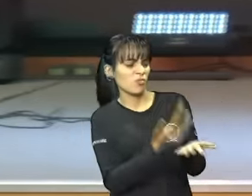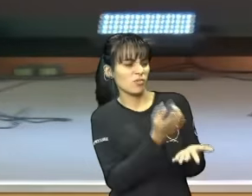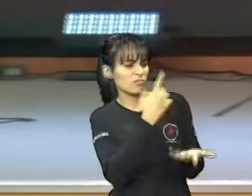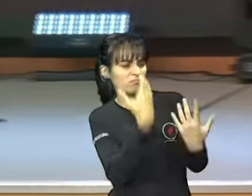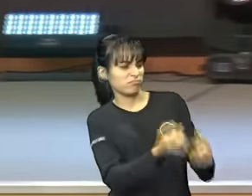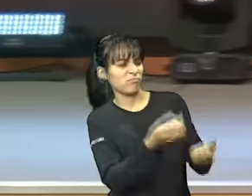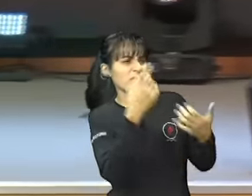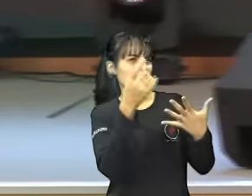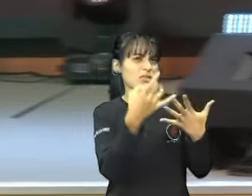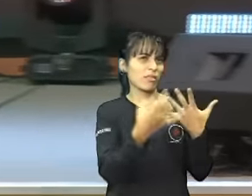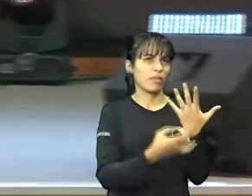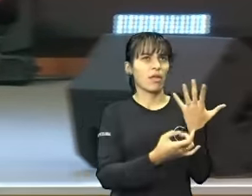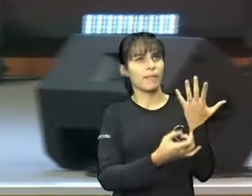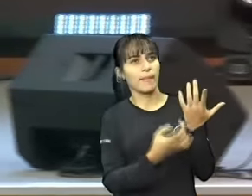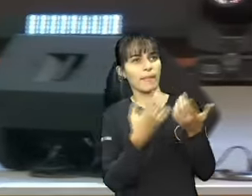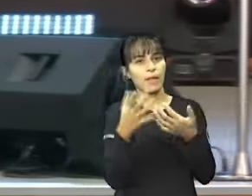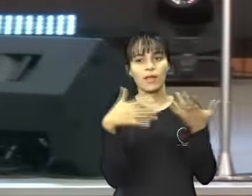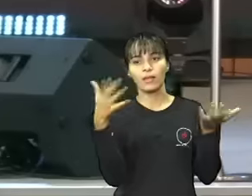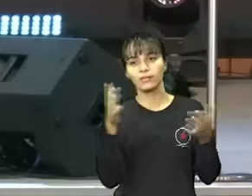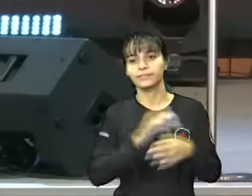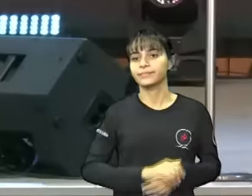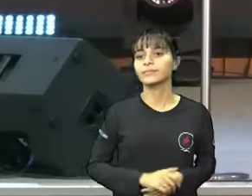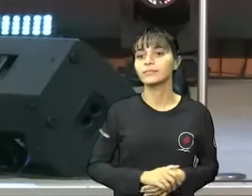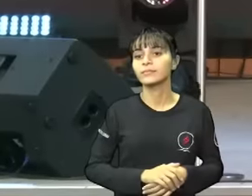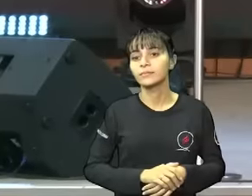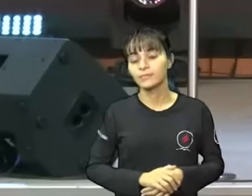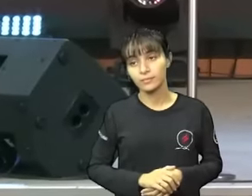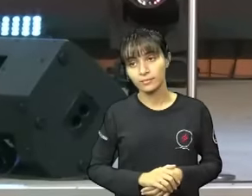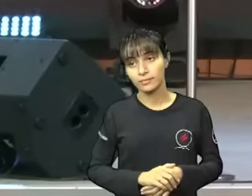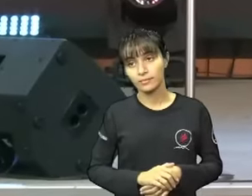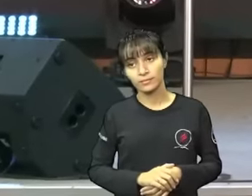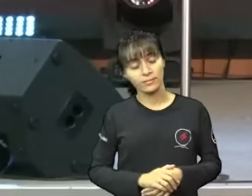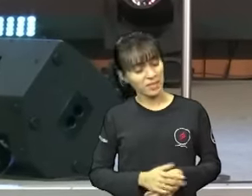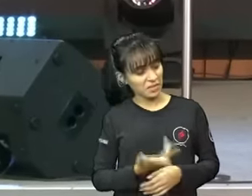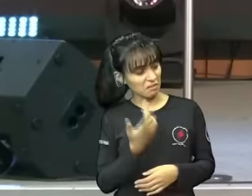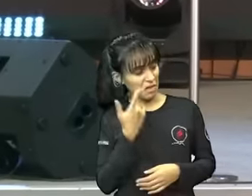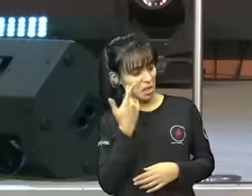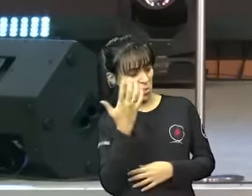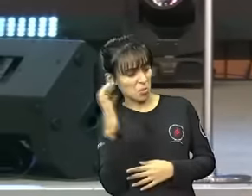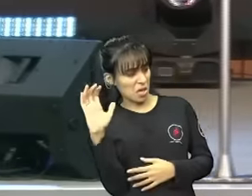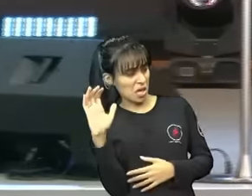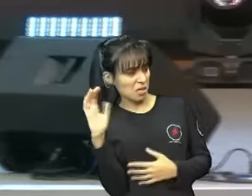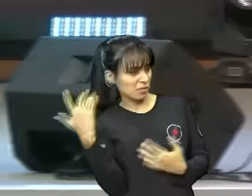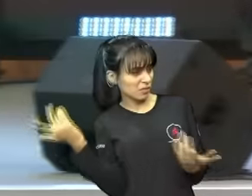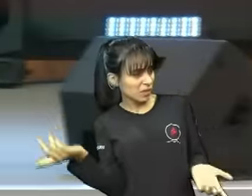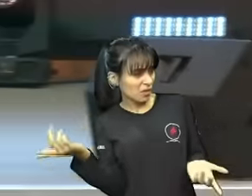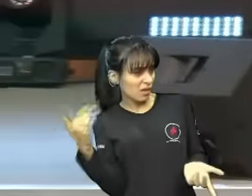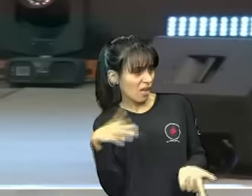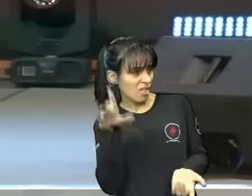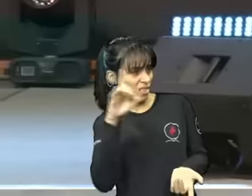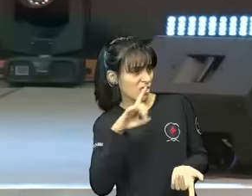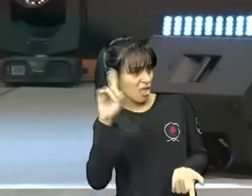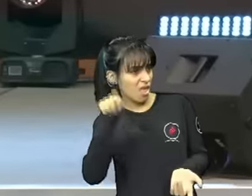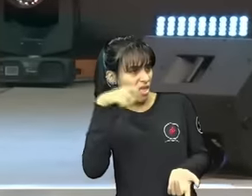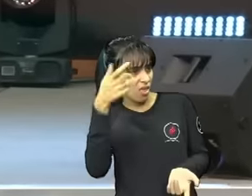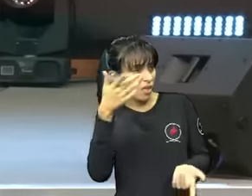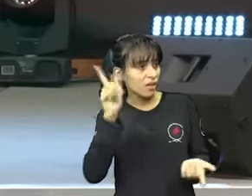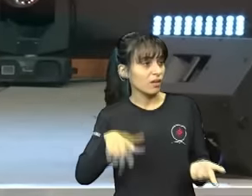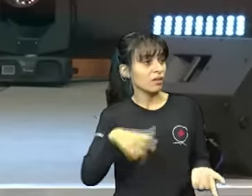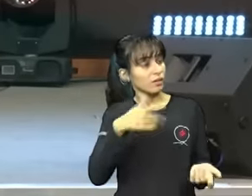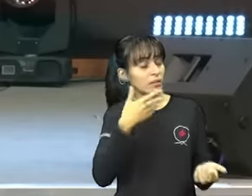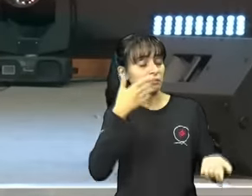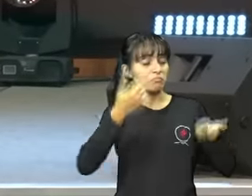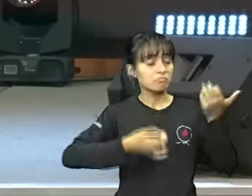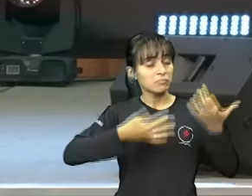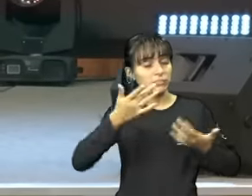não aceito babobi Popó a natureza é a natureza que Deus eu não sei que começa a